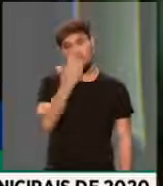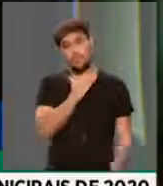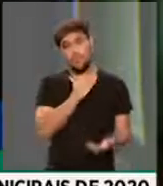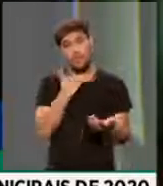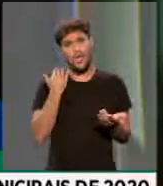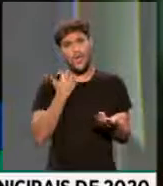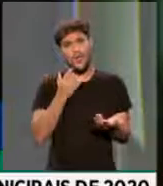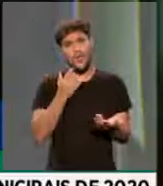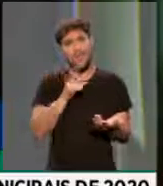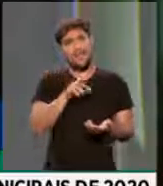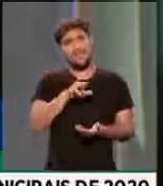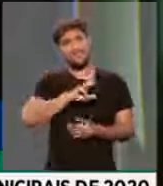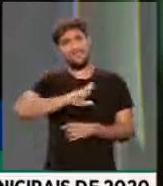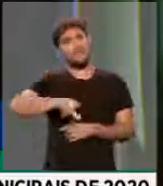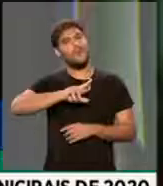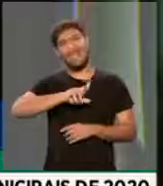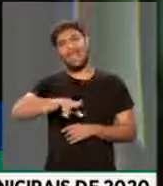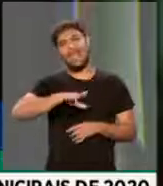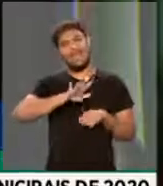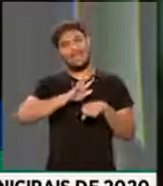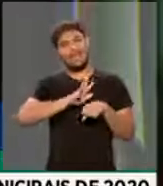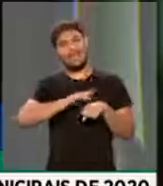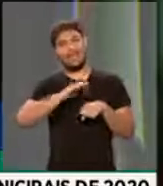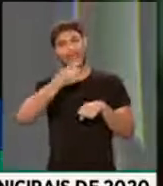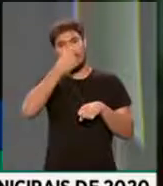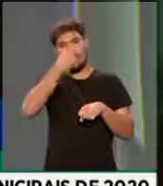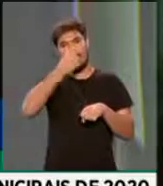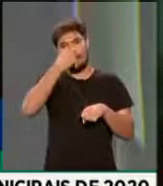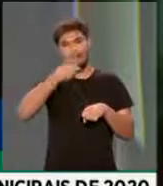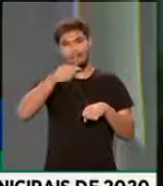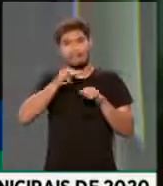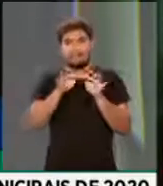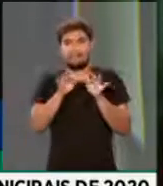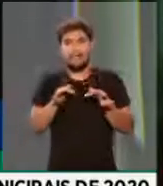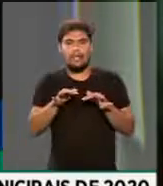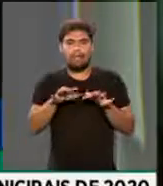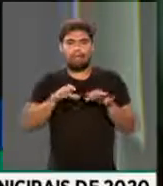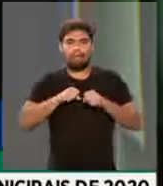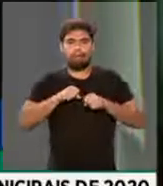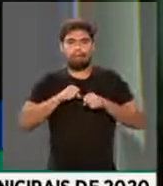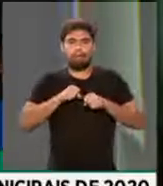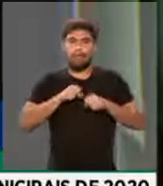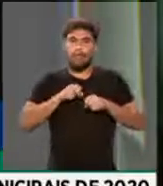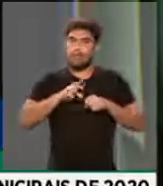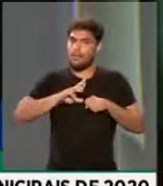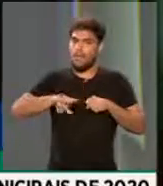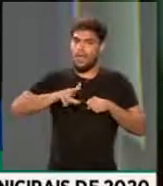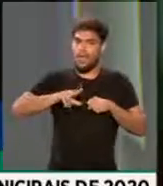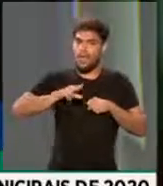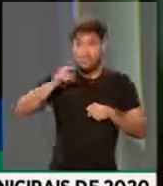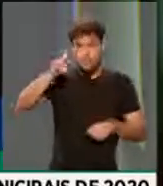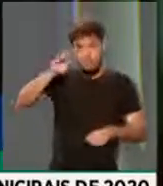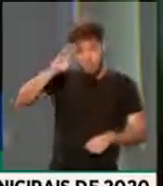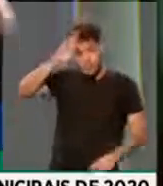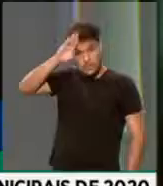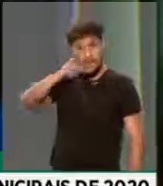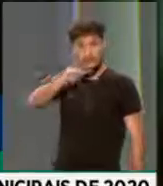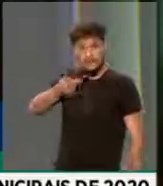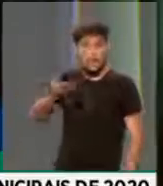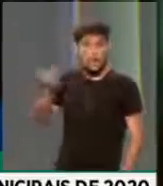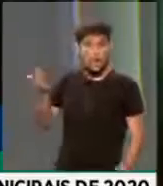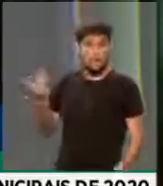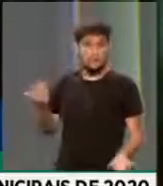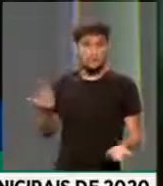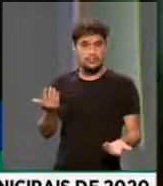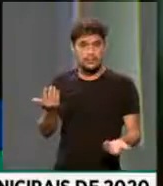uma gripezinha, como o inconsequente presidente da República insistiu em dizer,